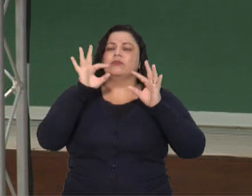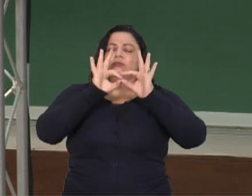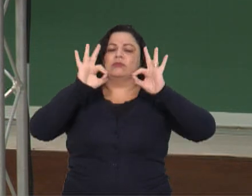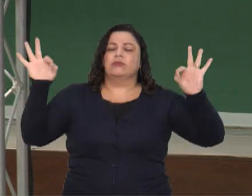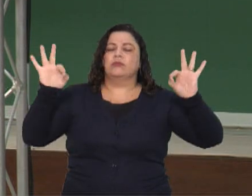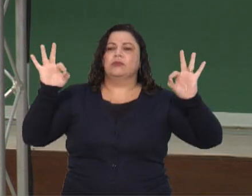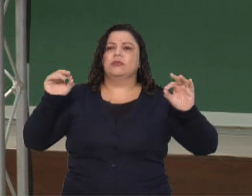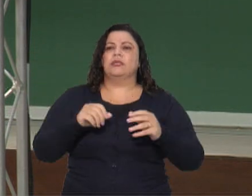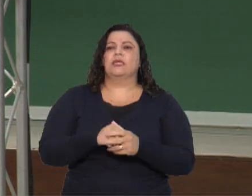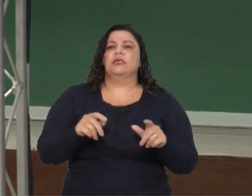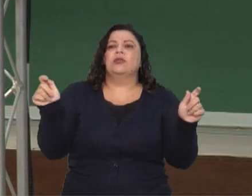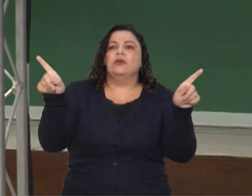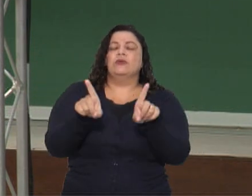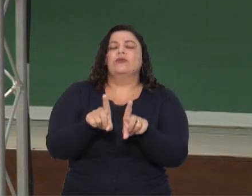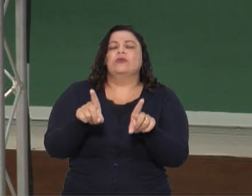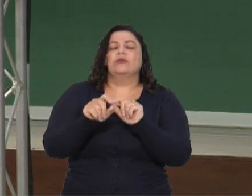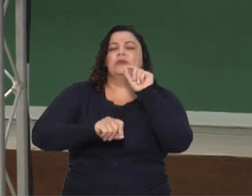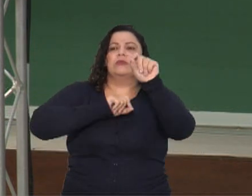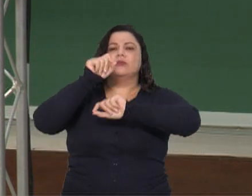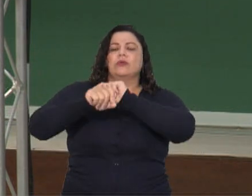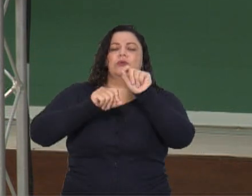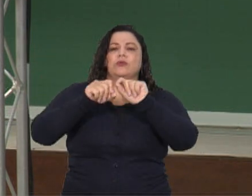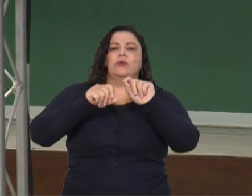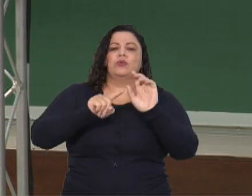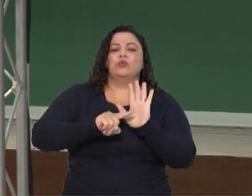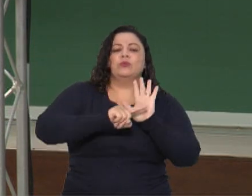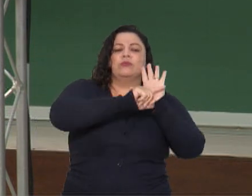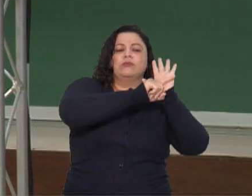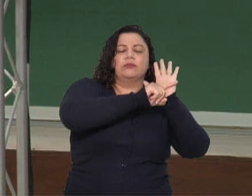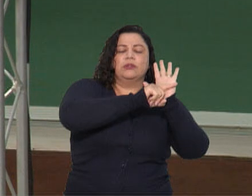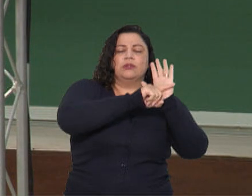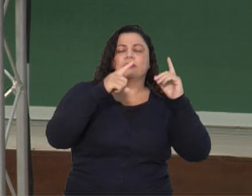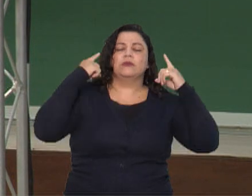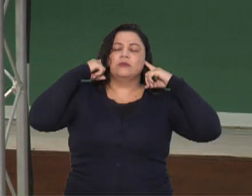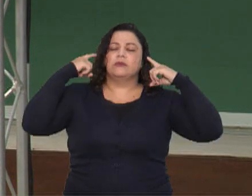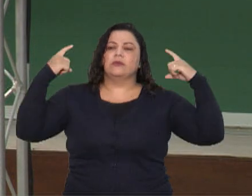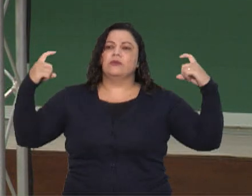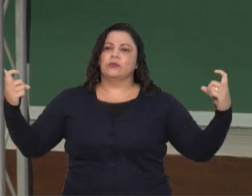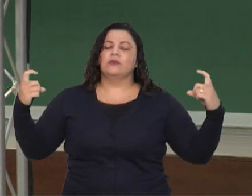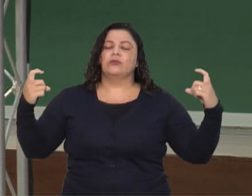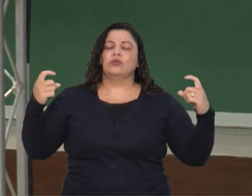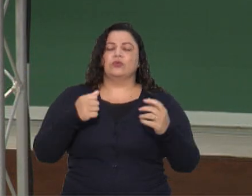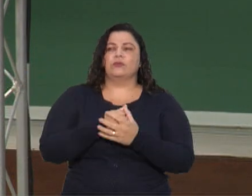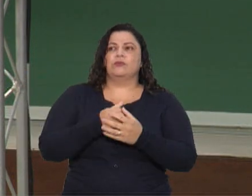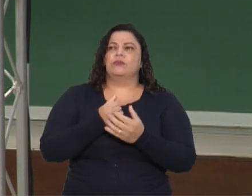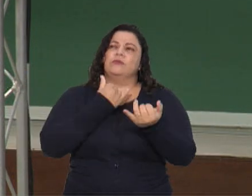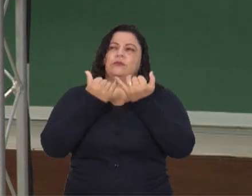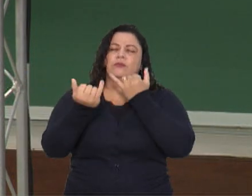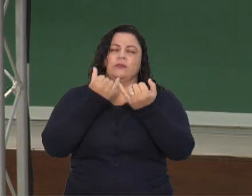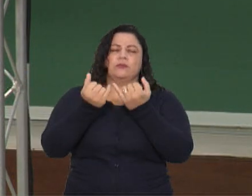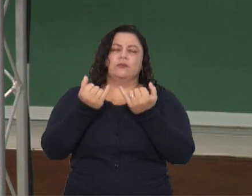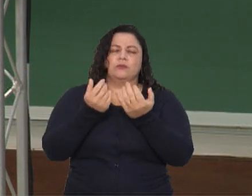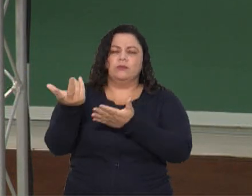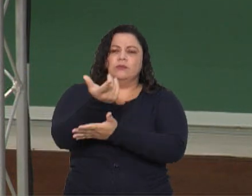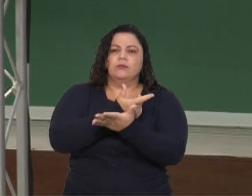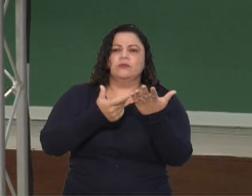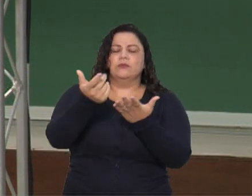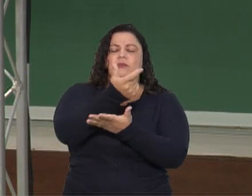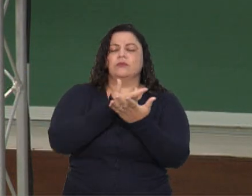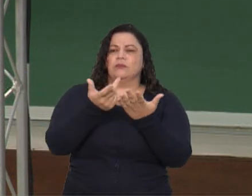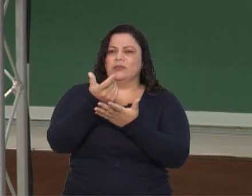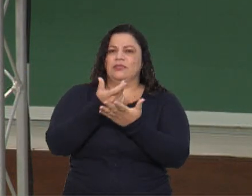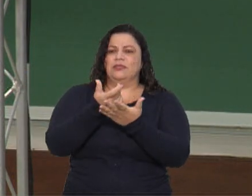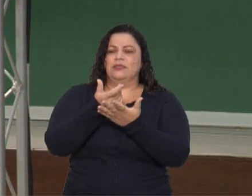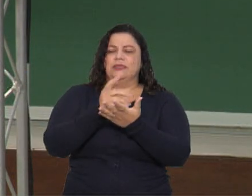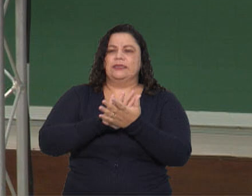silêncio é como se fosse o negativo do som, como se a gente fosse comparar com um desenho num papel, ele seria o